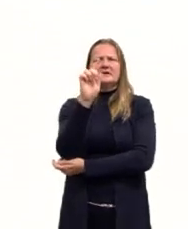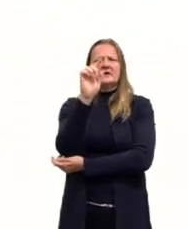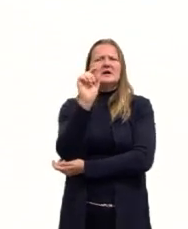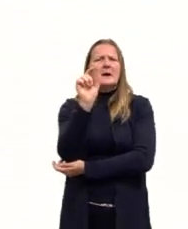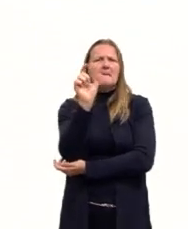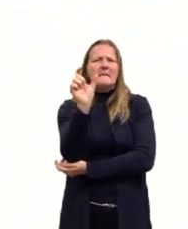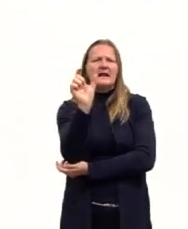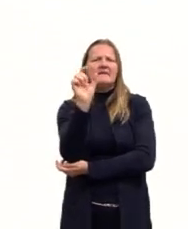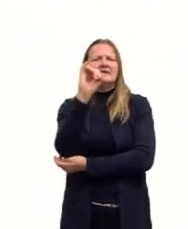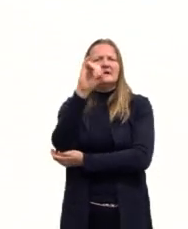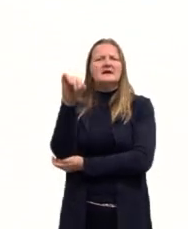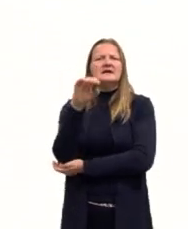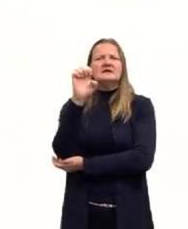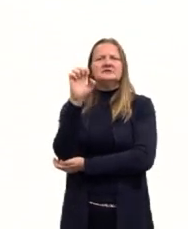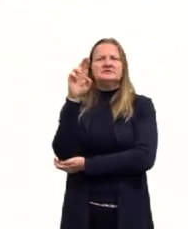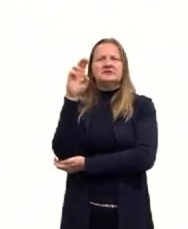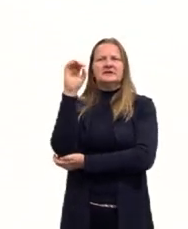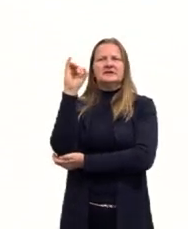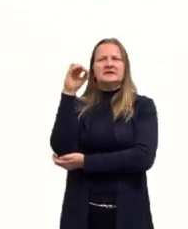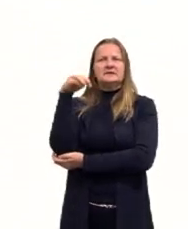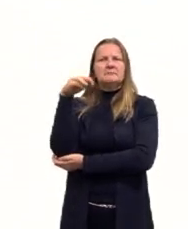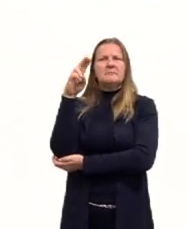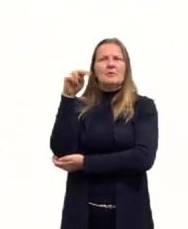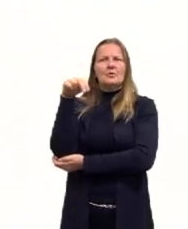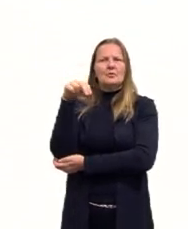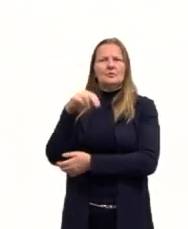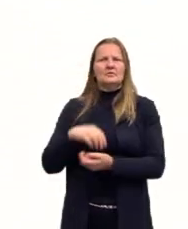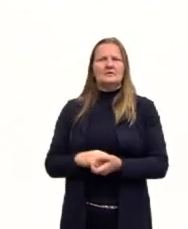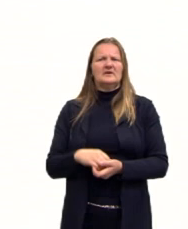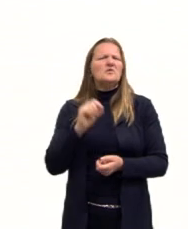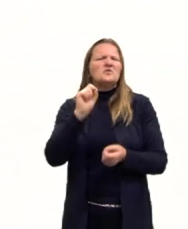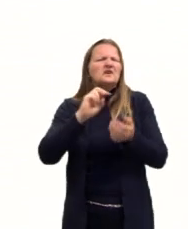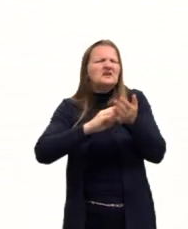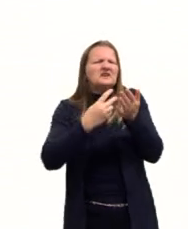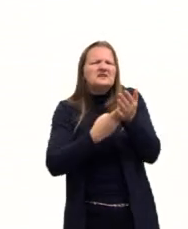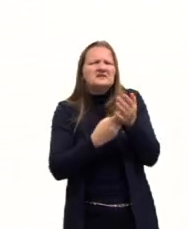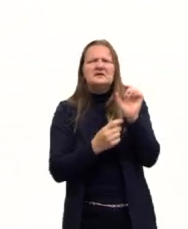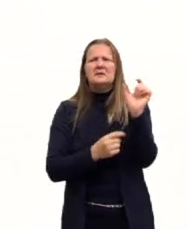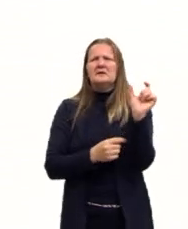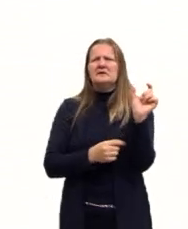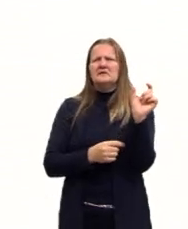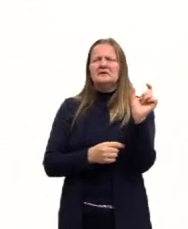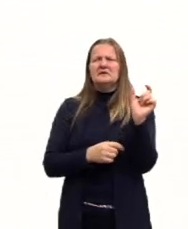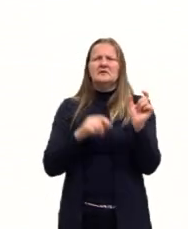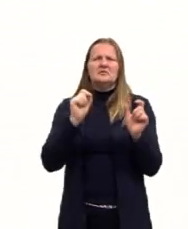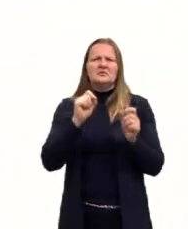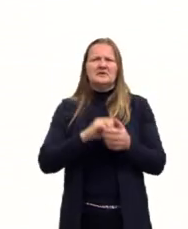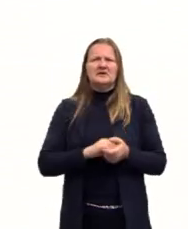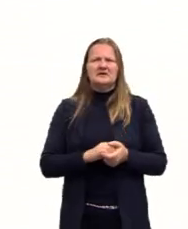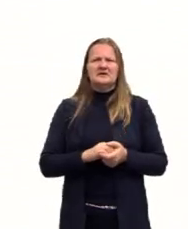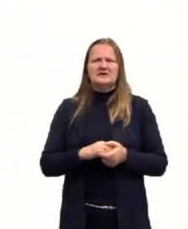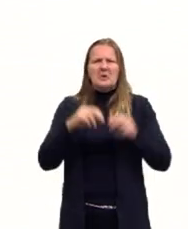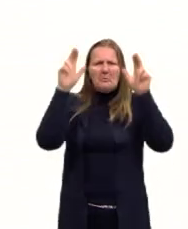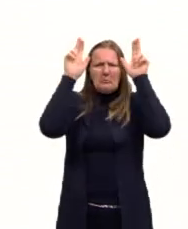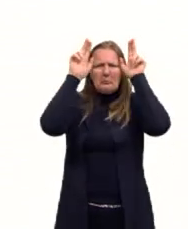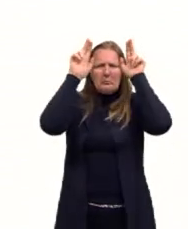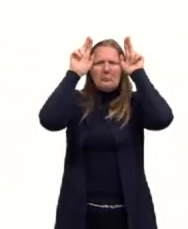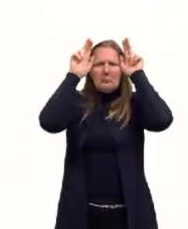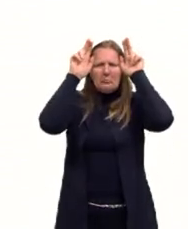né é uma comida será a gente tem ali né as opções jegue